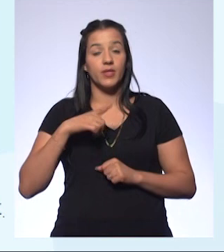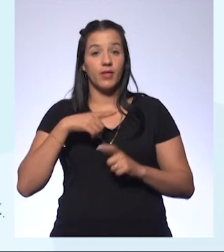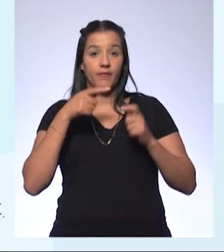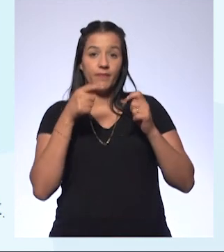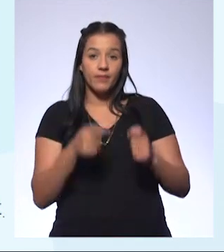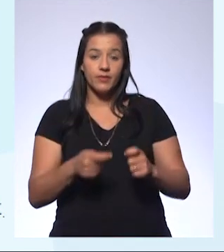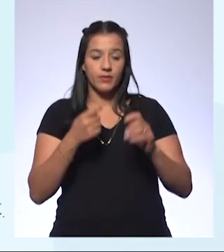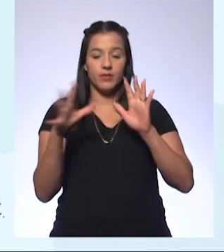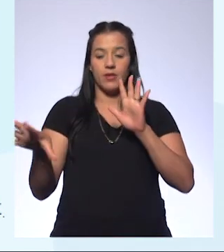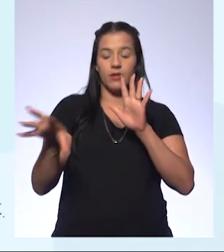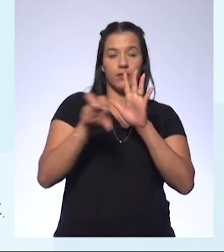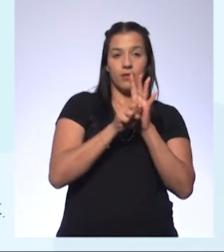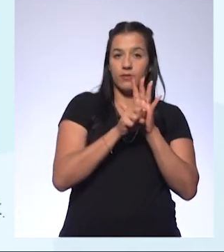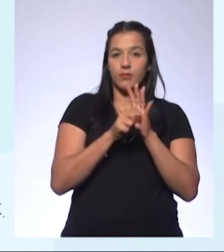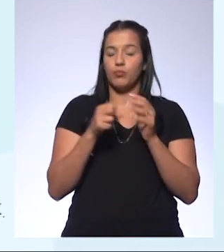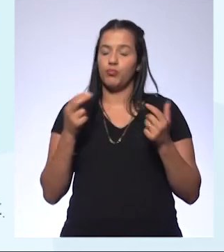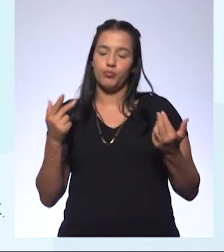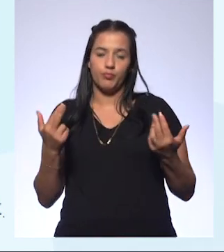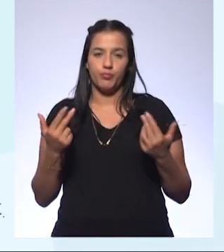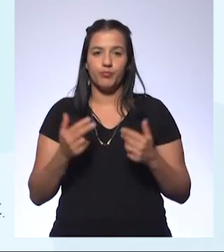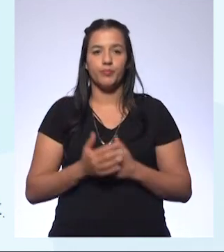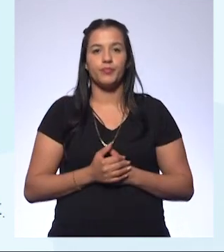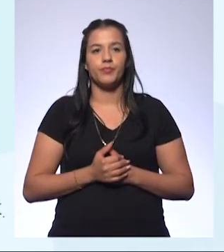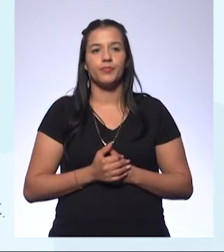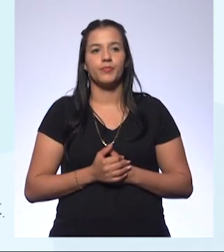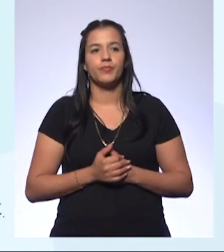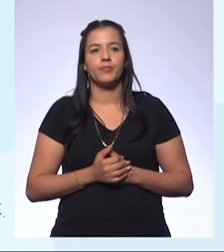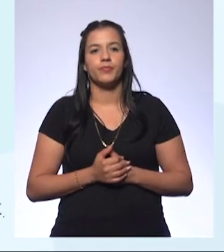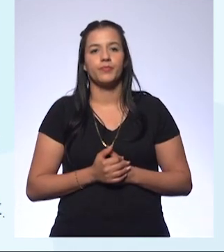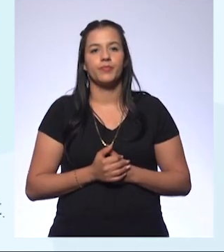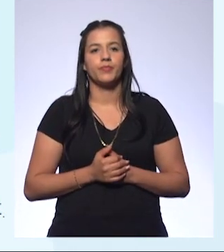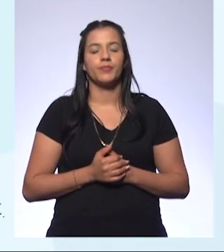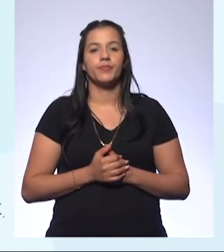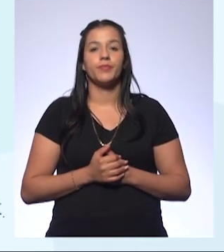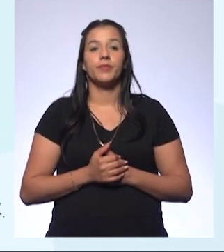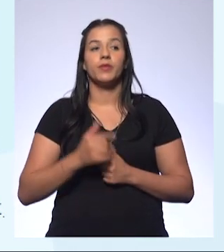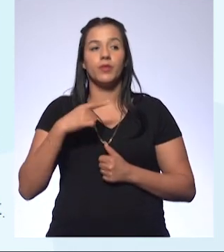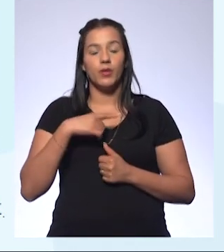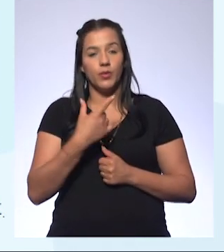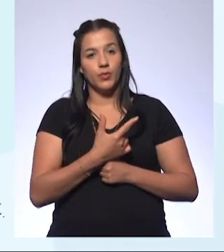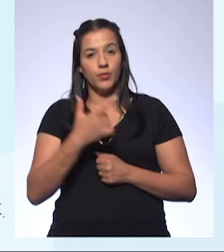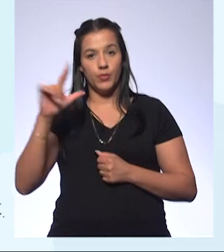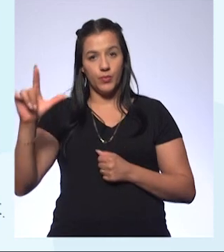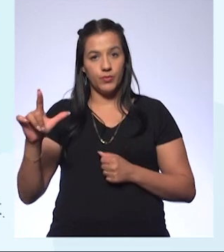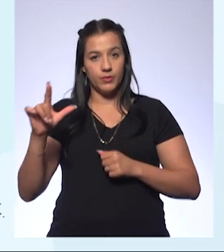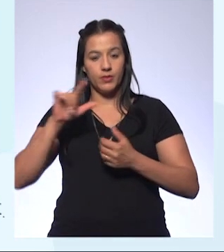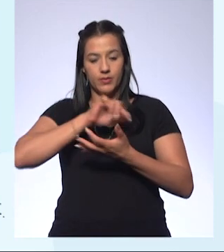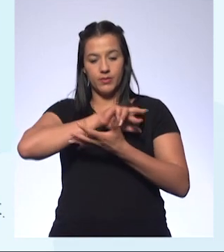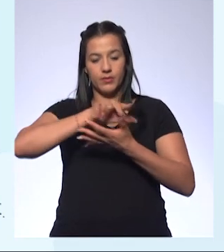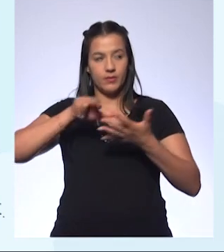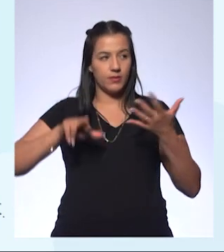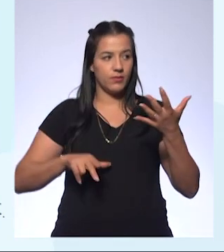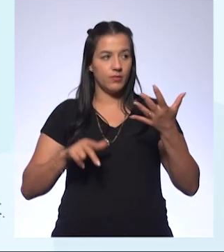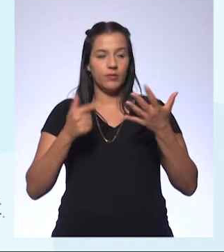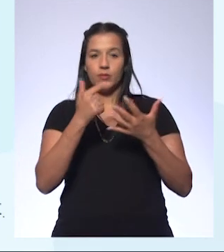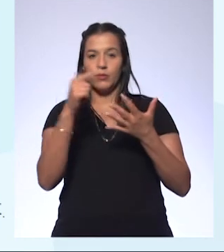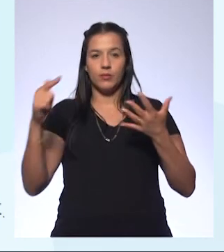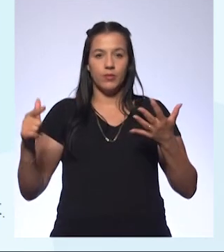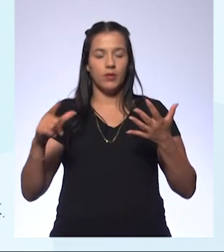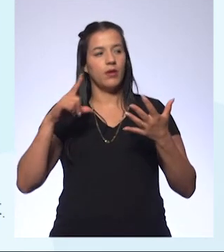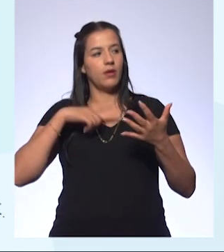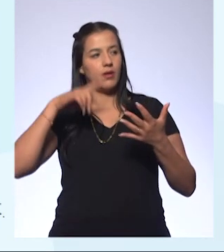resistência à tração, alguma coisa assim. Então, quando nós temos outras características que não essas, é porque nós temos ligas